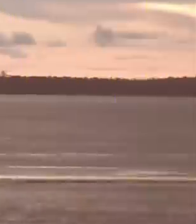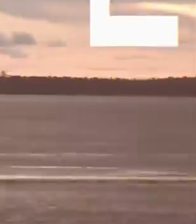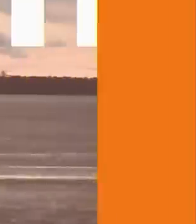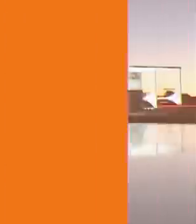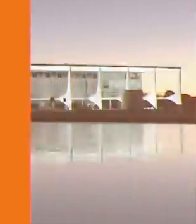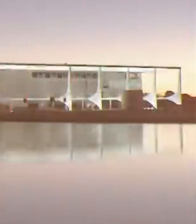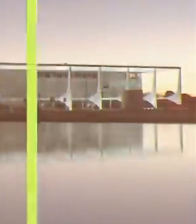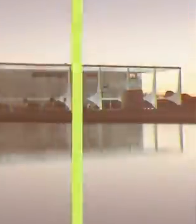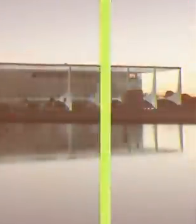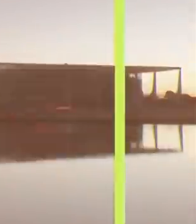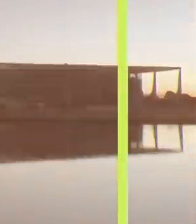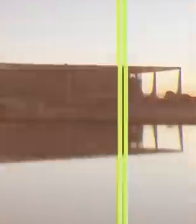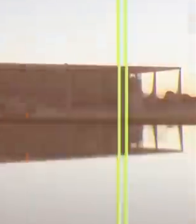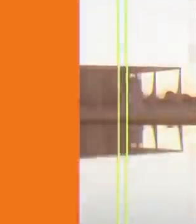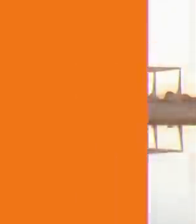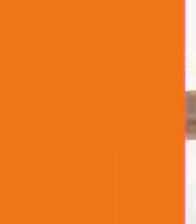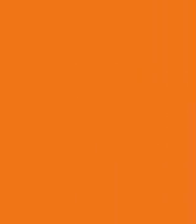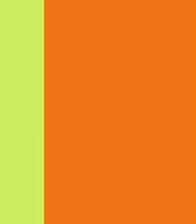e